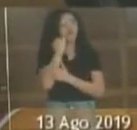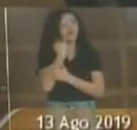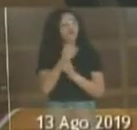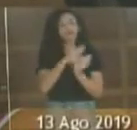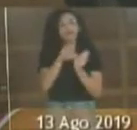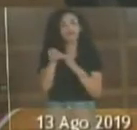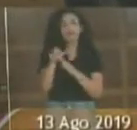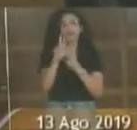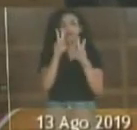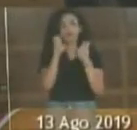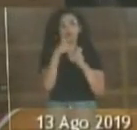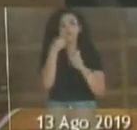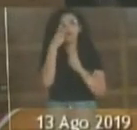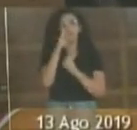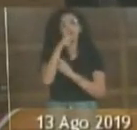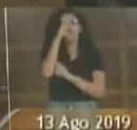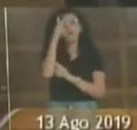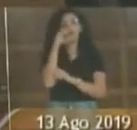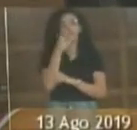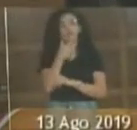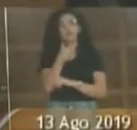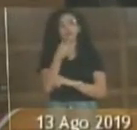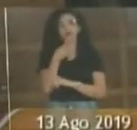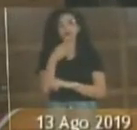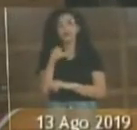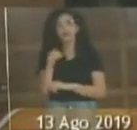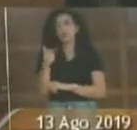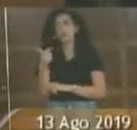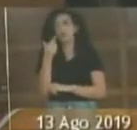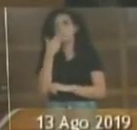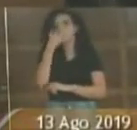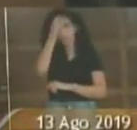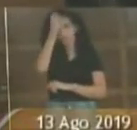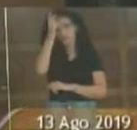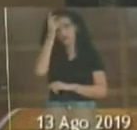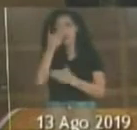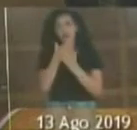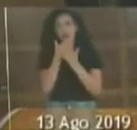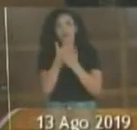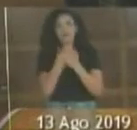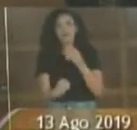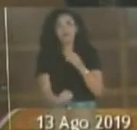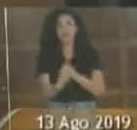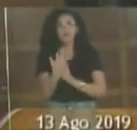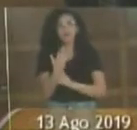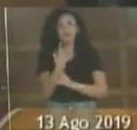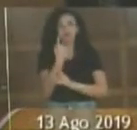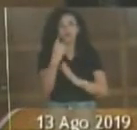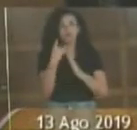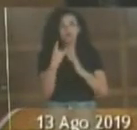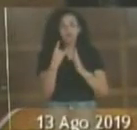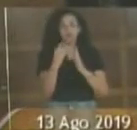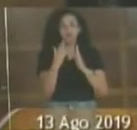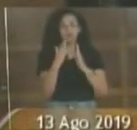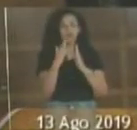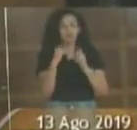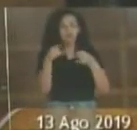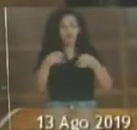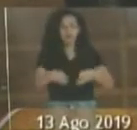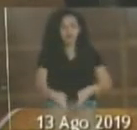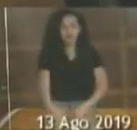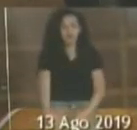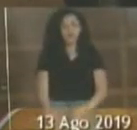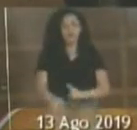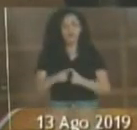Matéria de vereador Camu. Indicação 2392, quando o prefeito estude viabilidade técnica para a criação de um cemitério vertical na rua Prefeito João